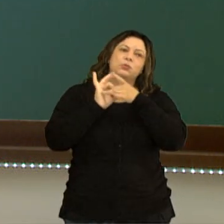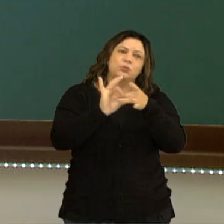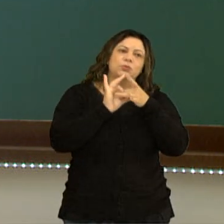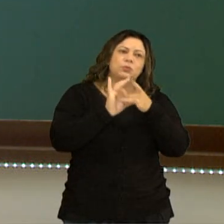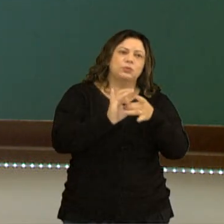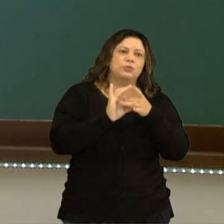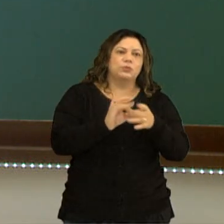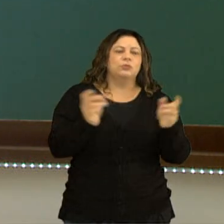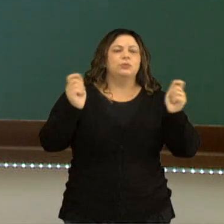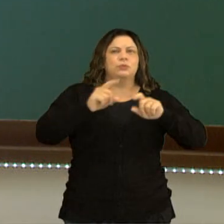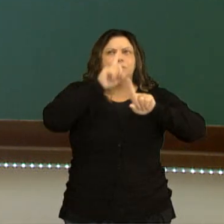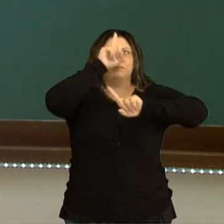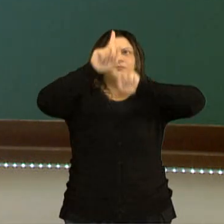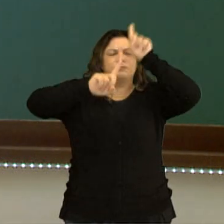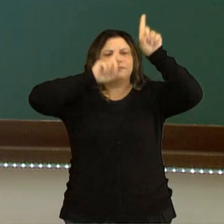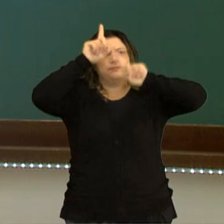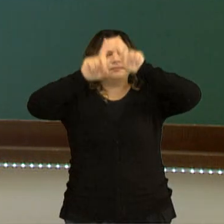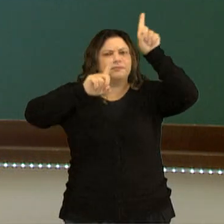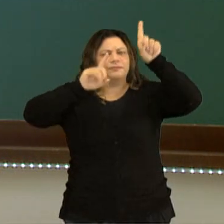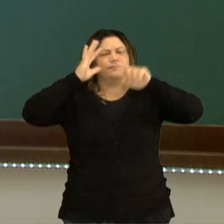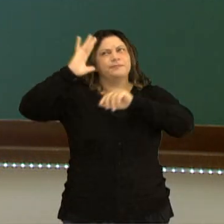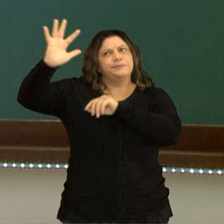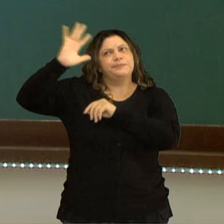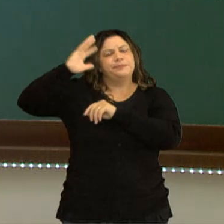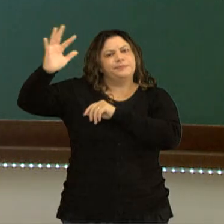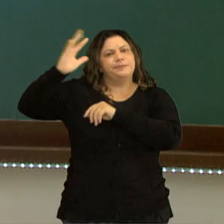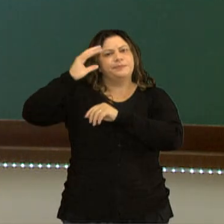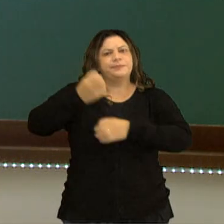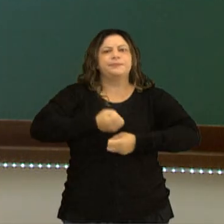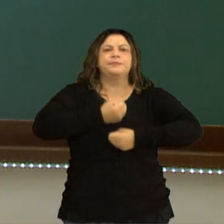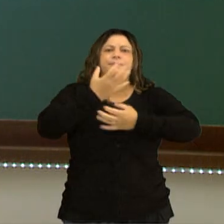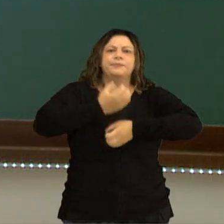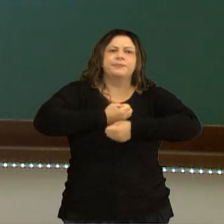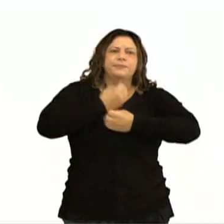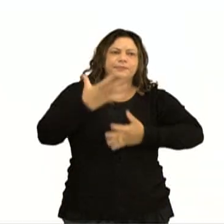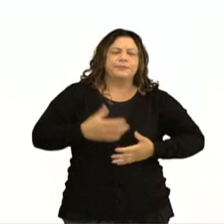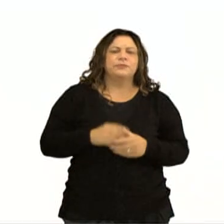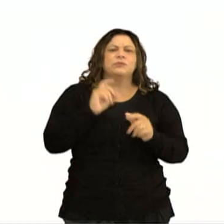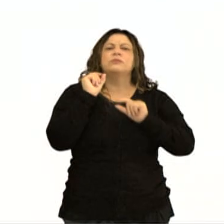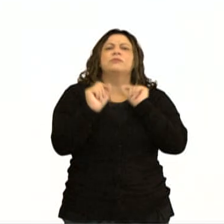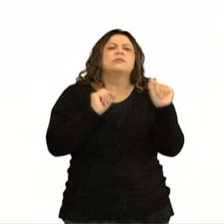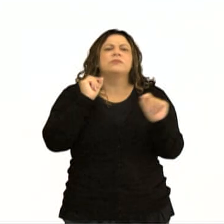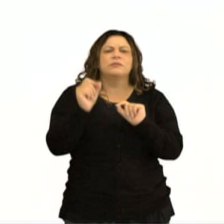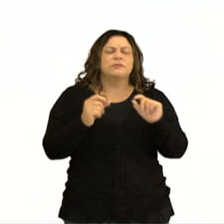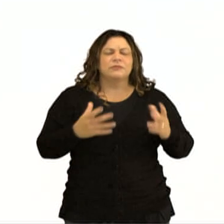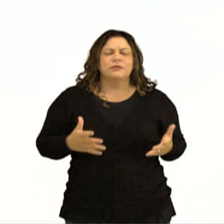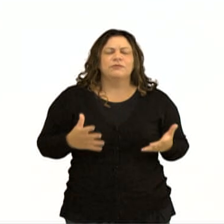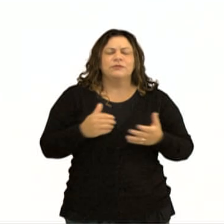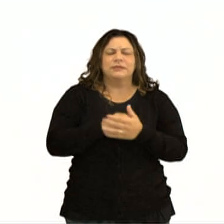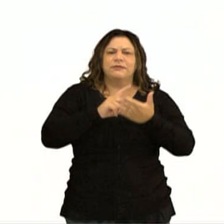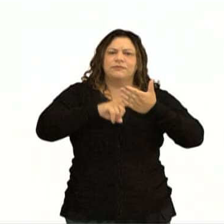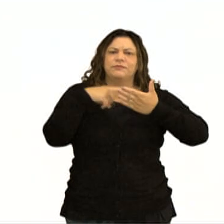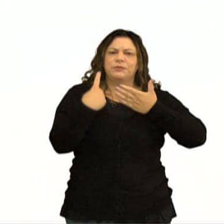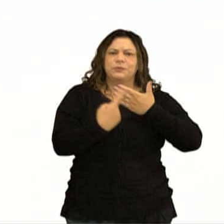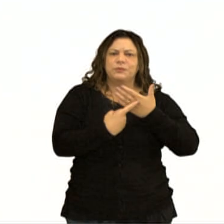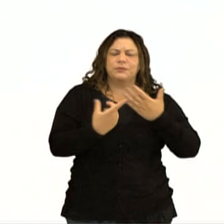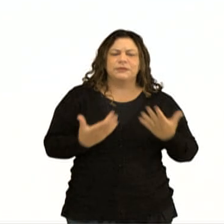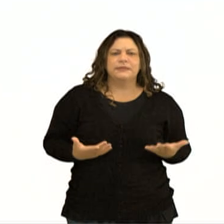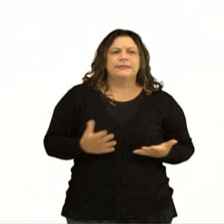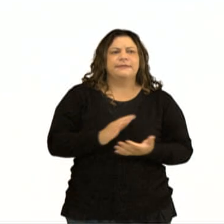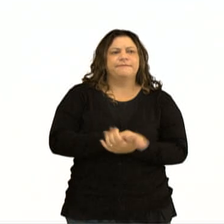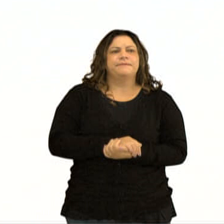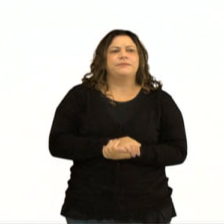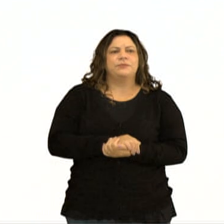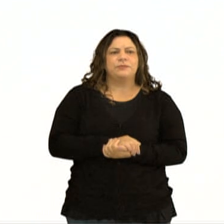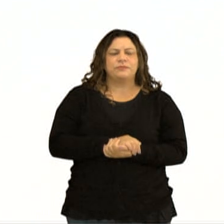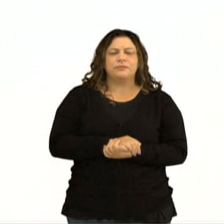conotação, uma criação mais imaginativa a um poema. Qual que é a função das figuras de linguagem? Nós temos aqui,